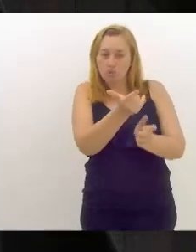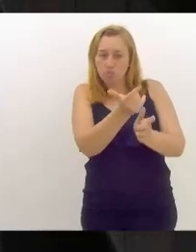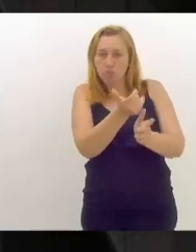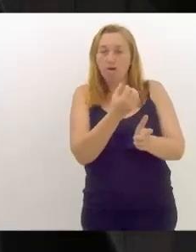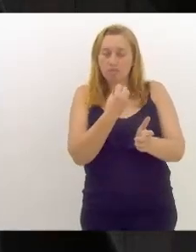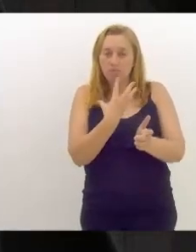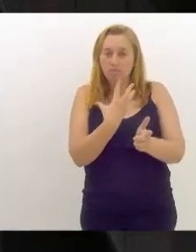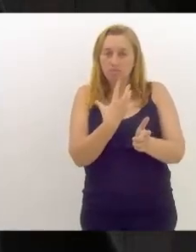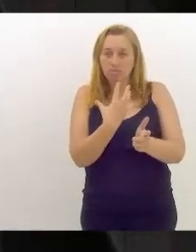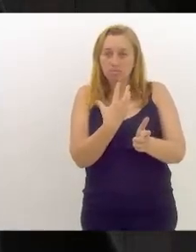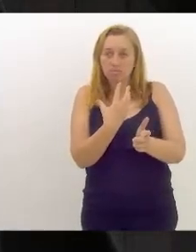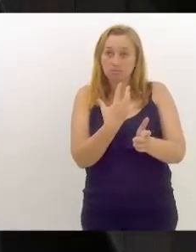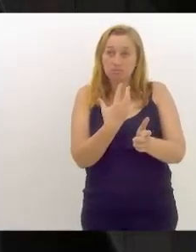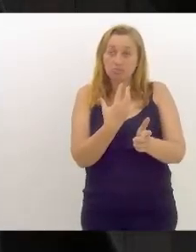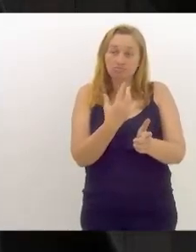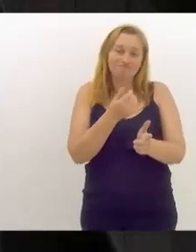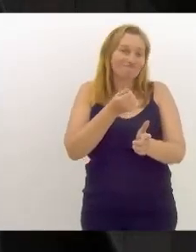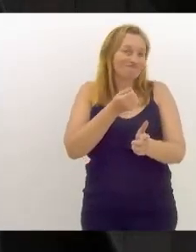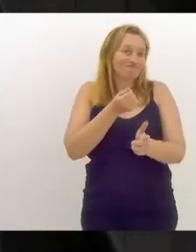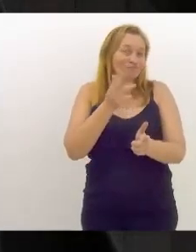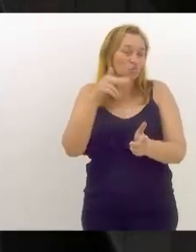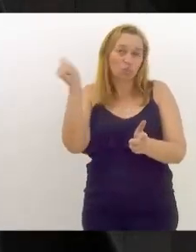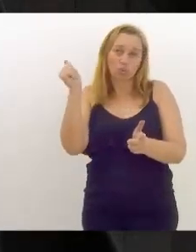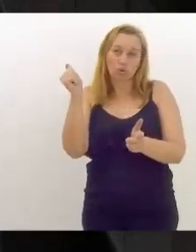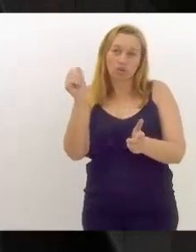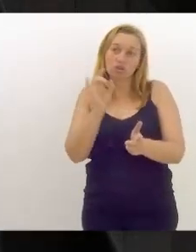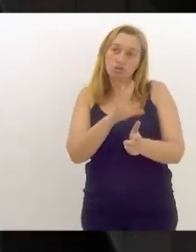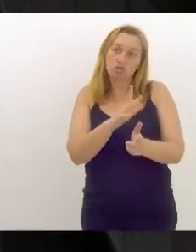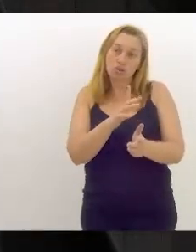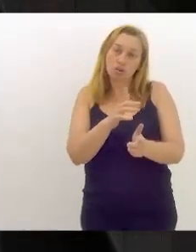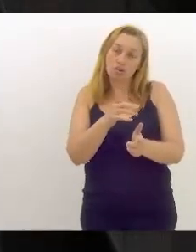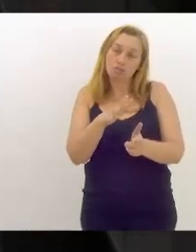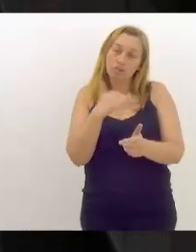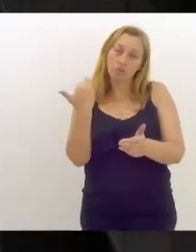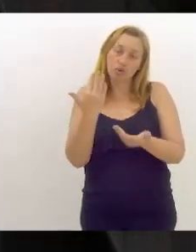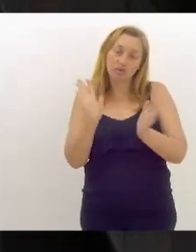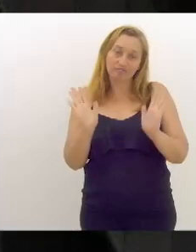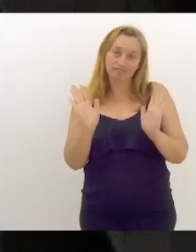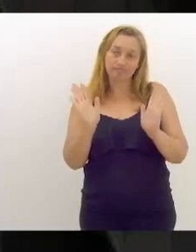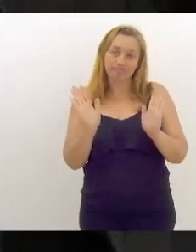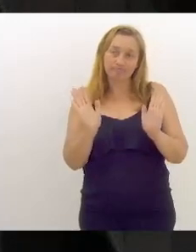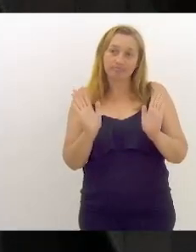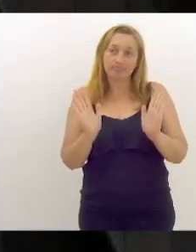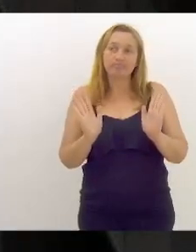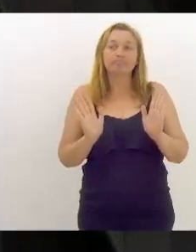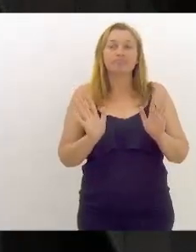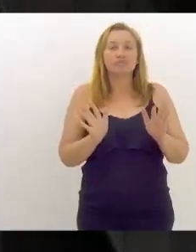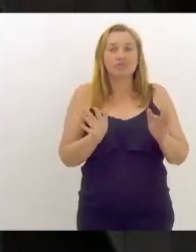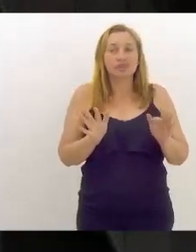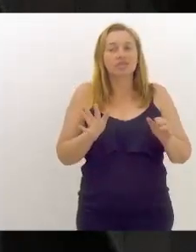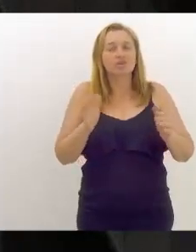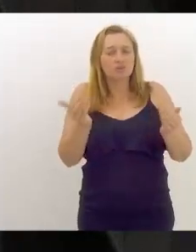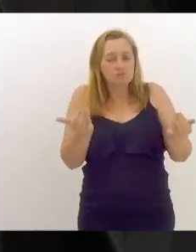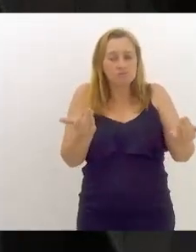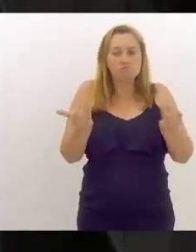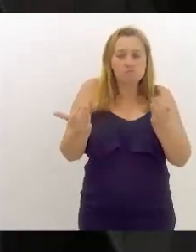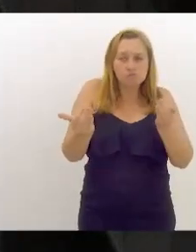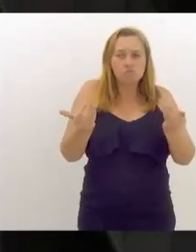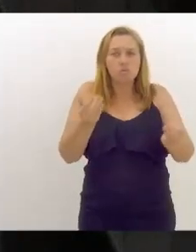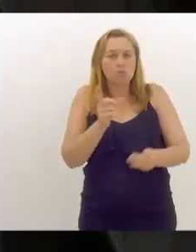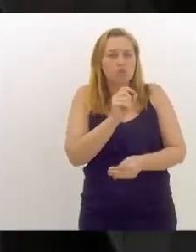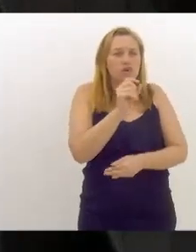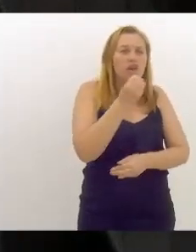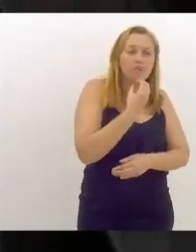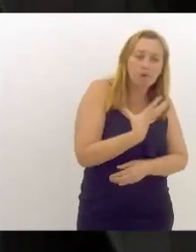essencial? Nem pensar, só serve para destruir. Então, essa é a essência do que é bem